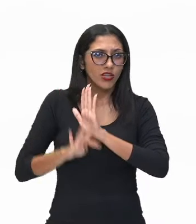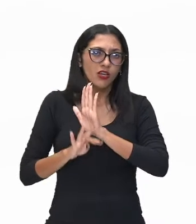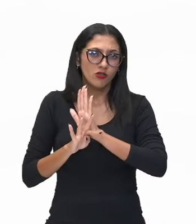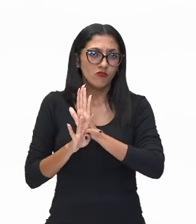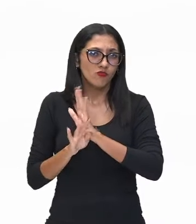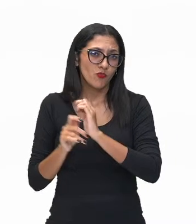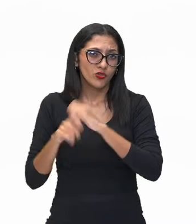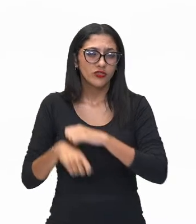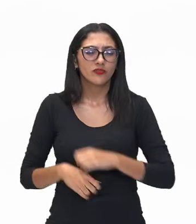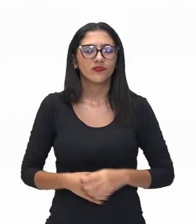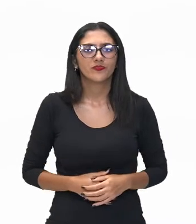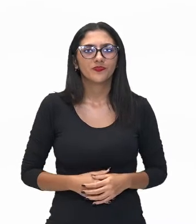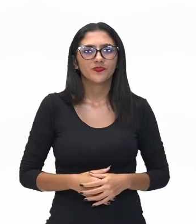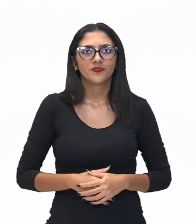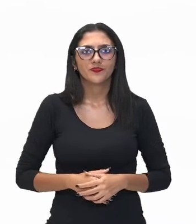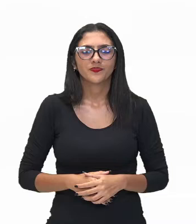texto.